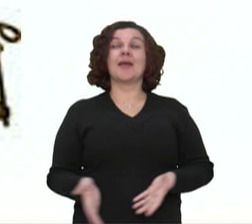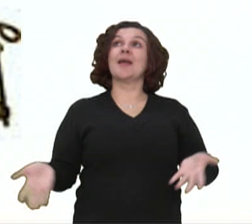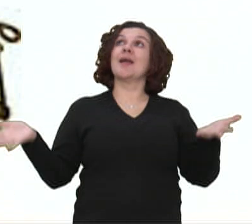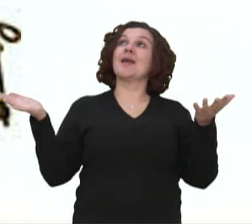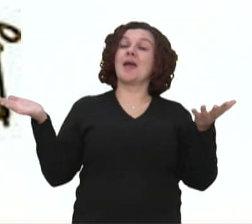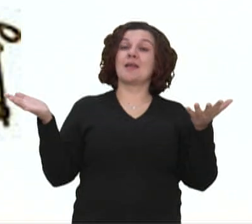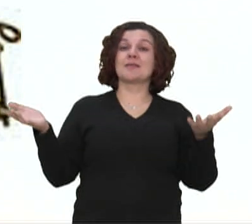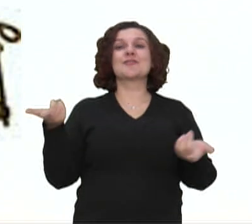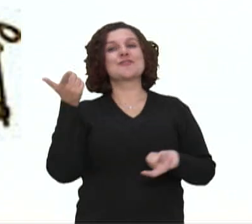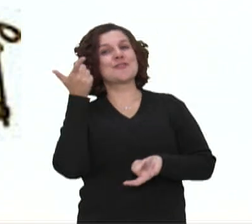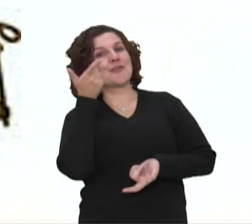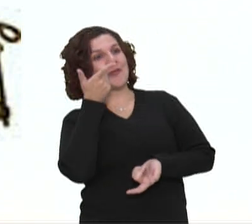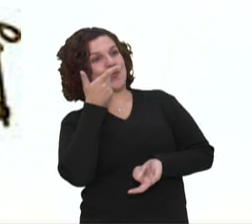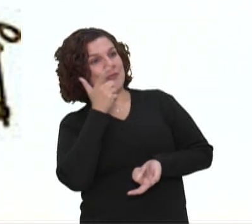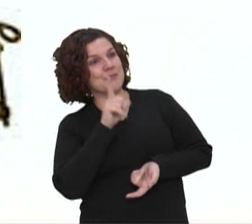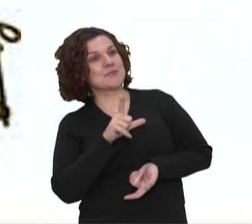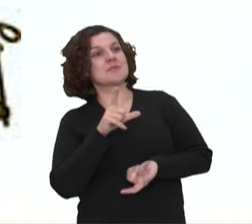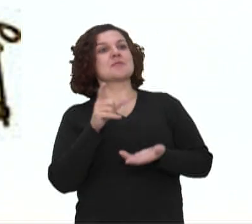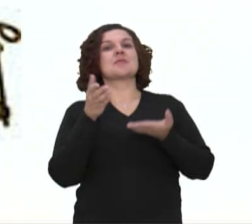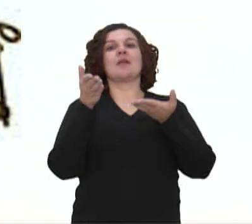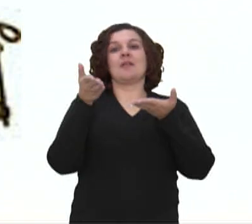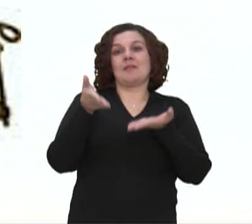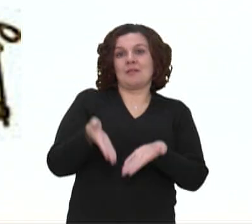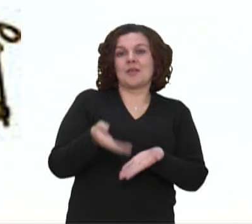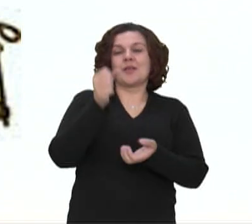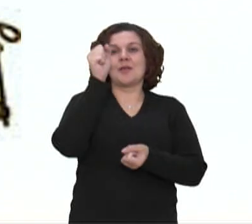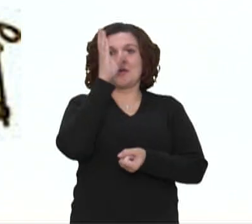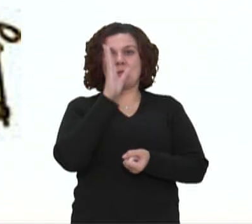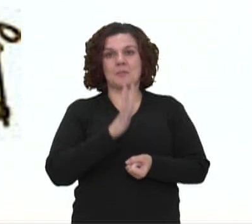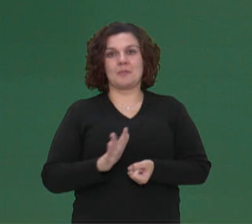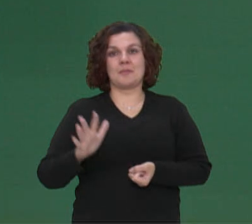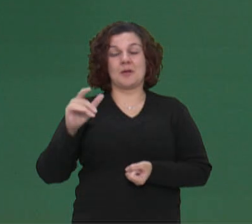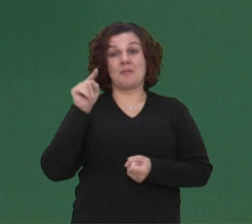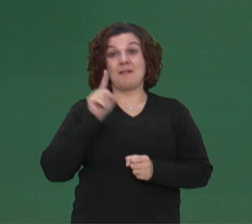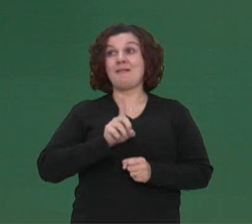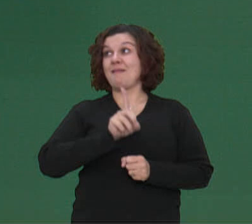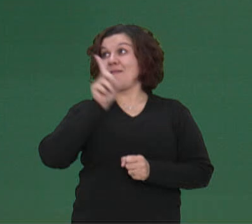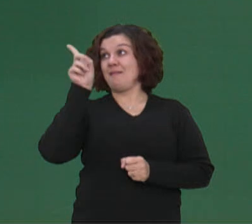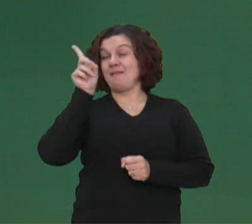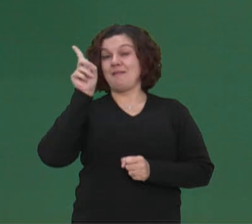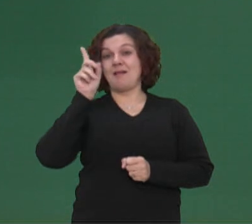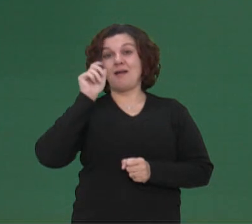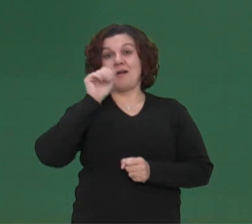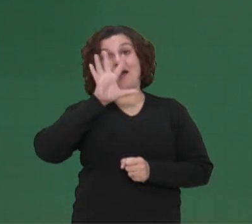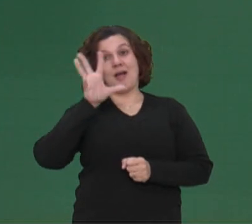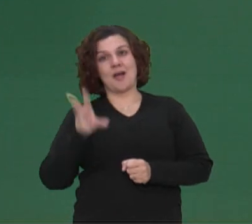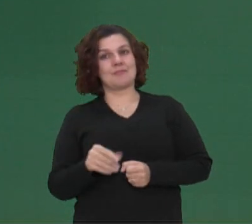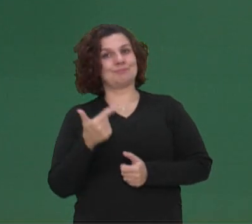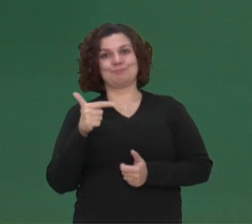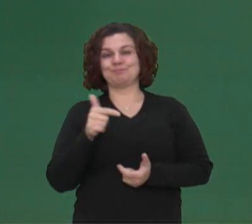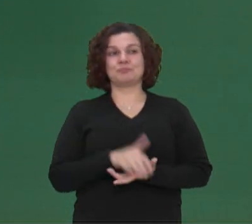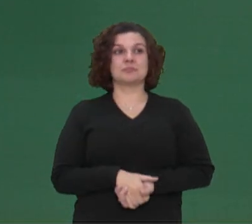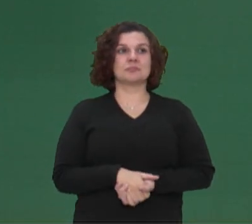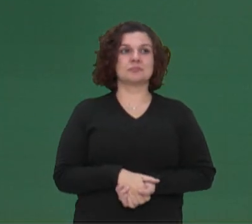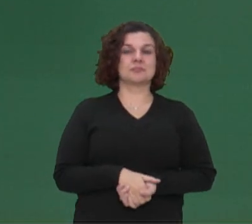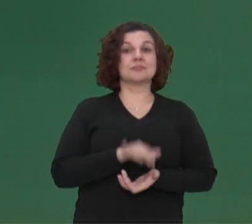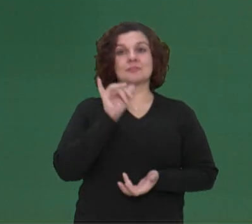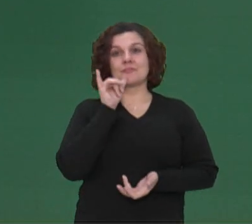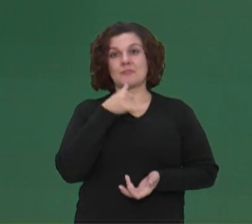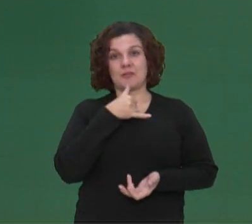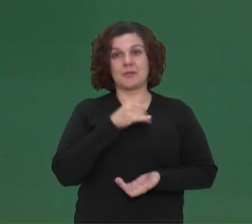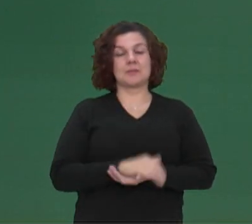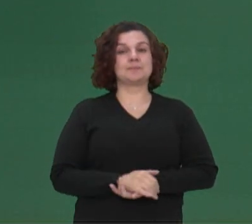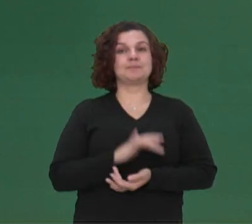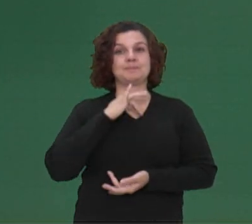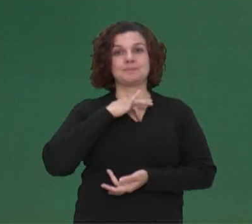nós temos isso, né, aqui no nosso país. Mas lá não é assim. Que pena. Bem,